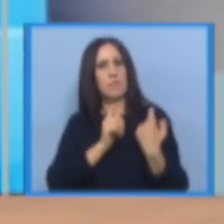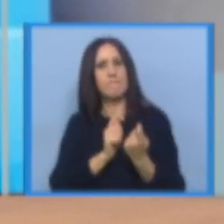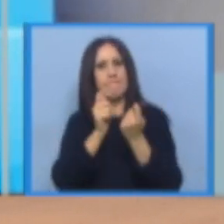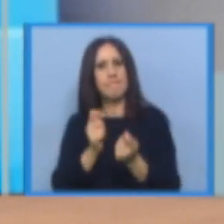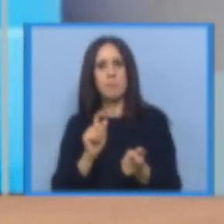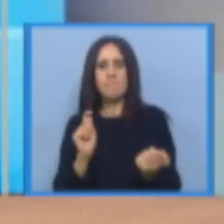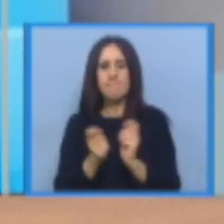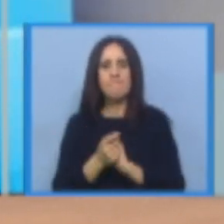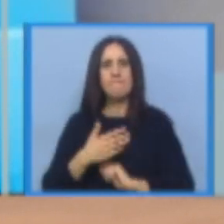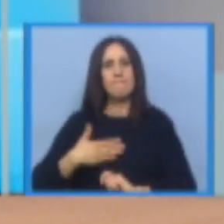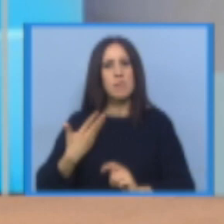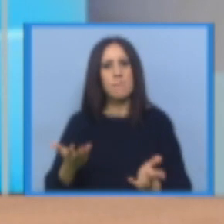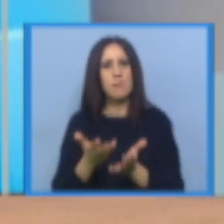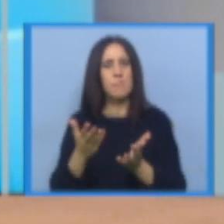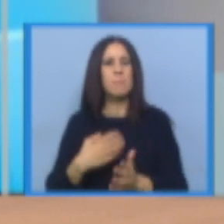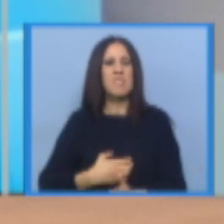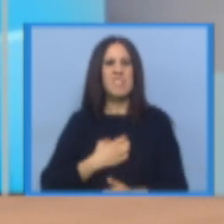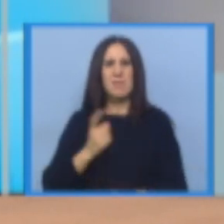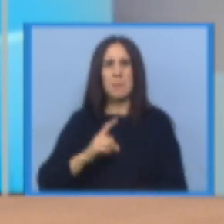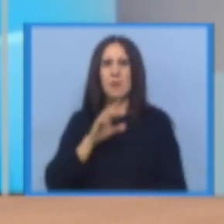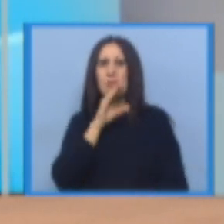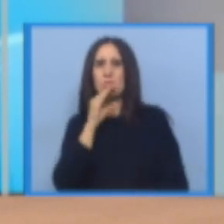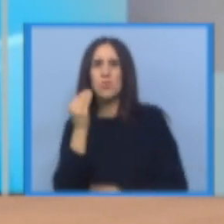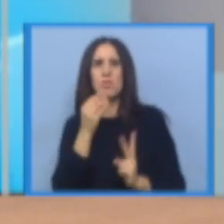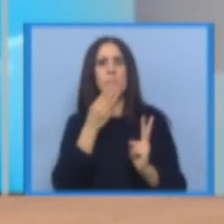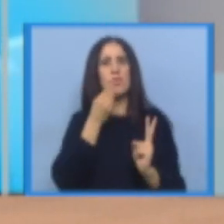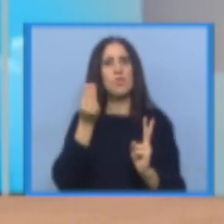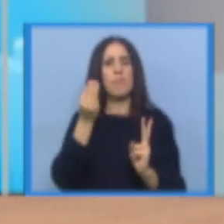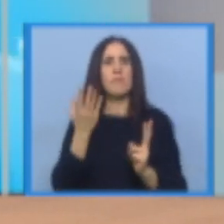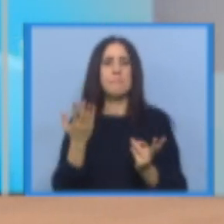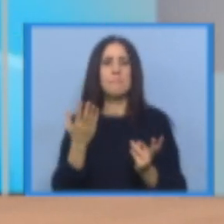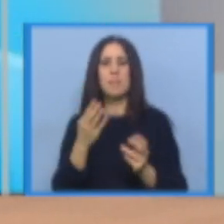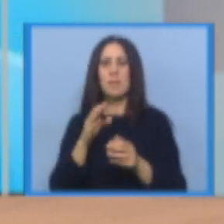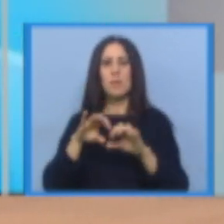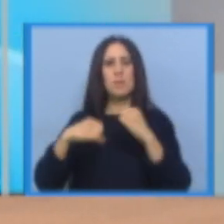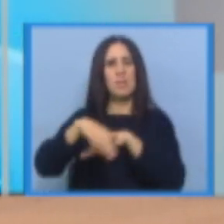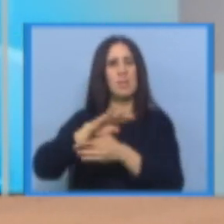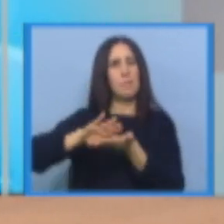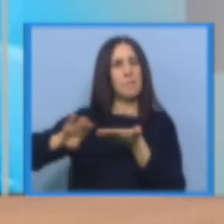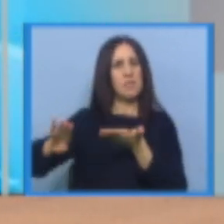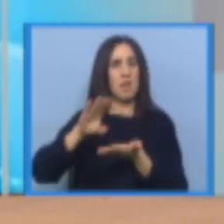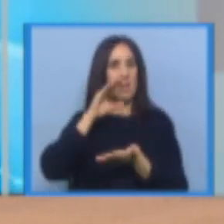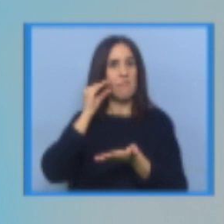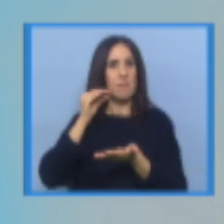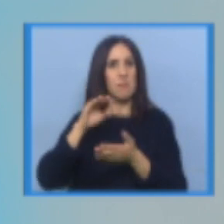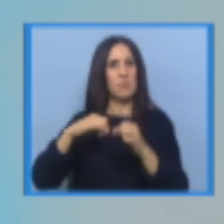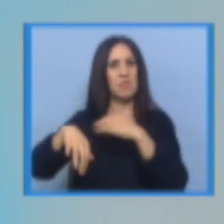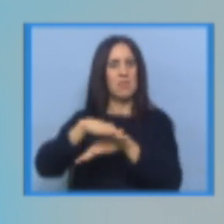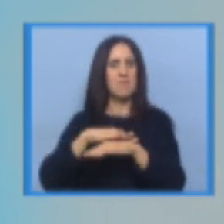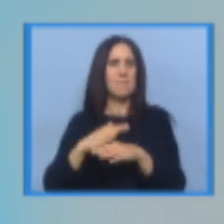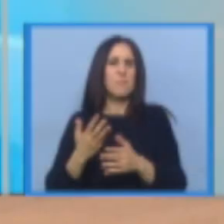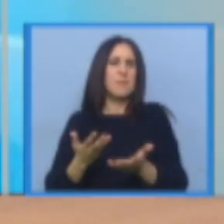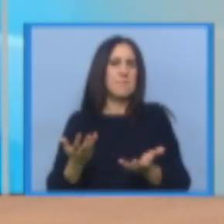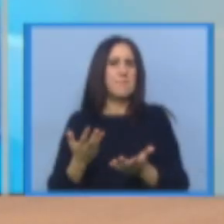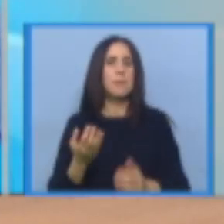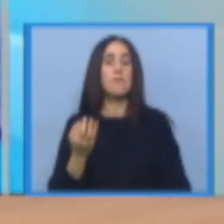processos transformativos. Muitas vezes sentimos que os adolescentes e os jovens vivem à margem da sociedade adulta, porque, enfim,